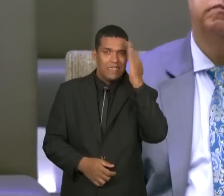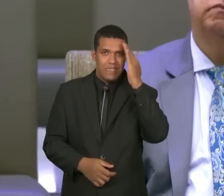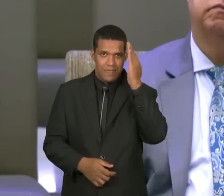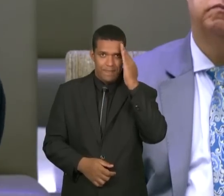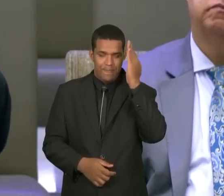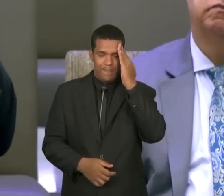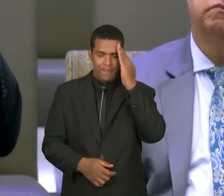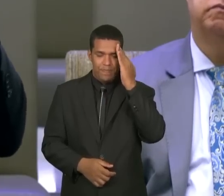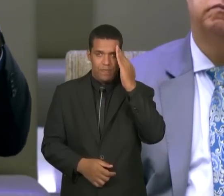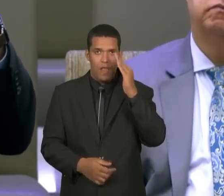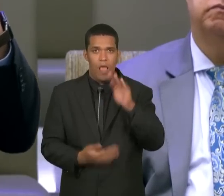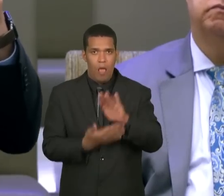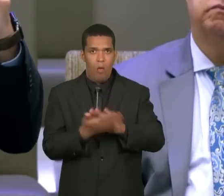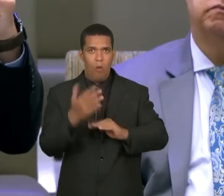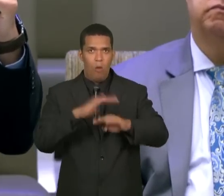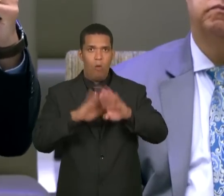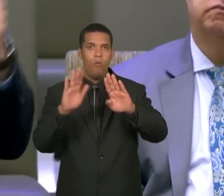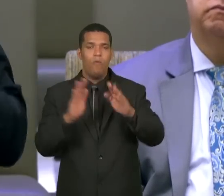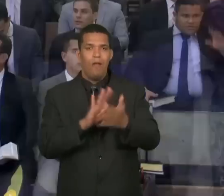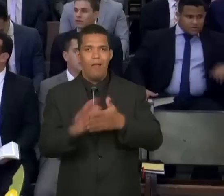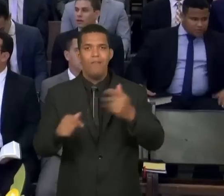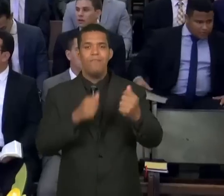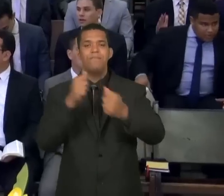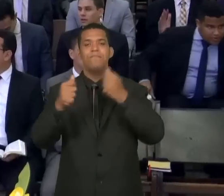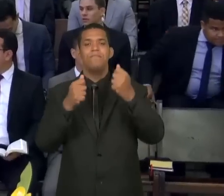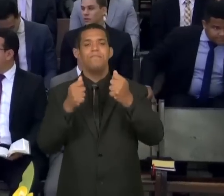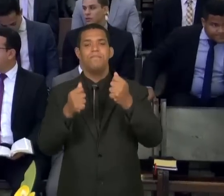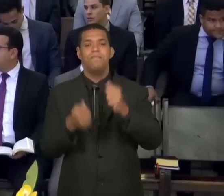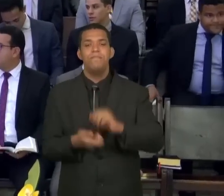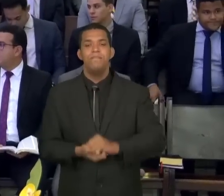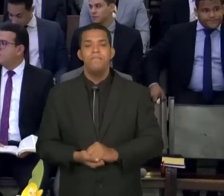esta frase levante sua mão e diga aleluia